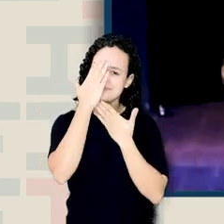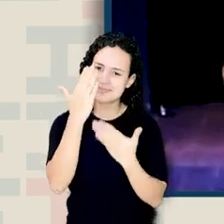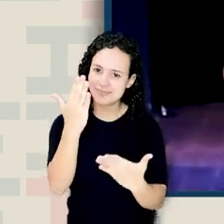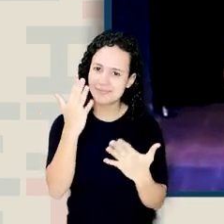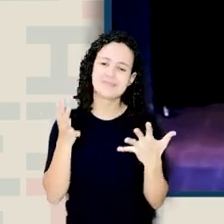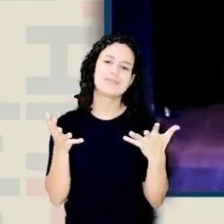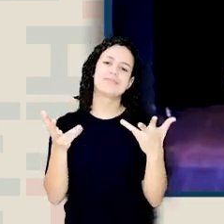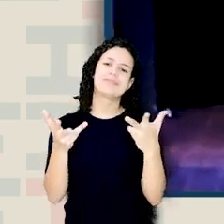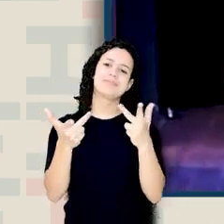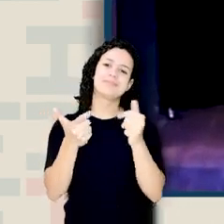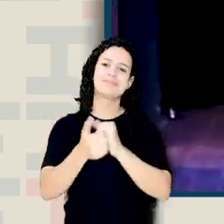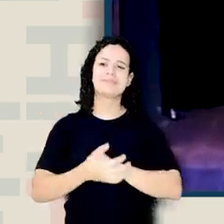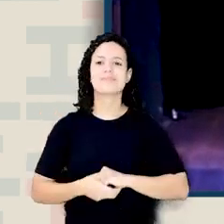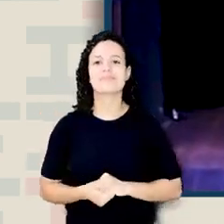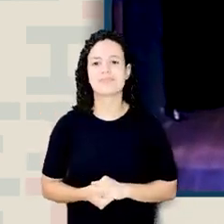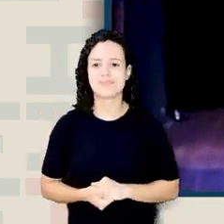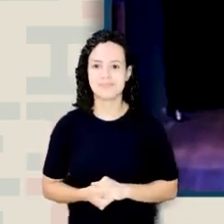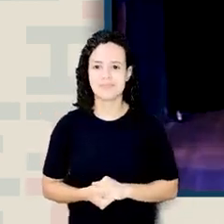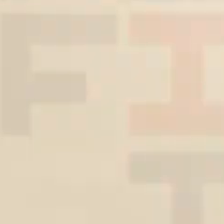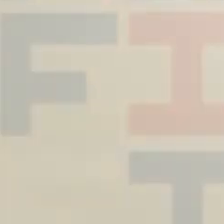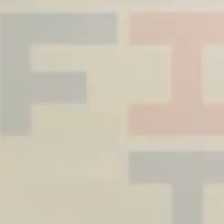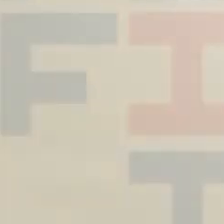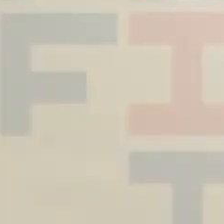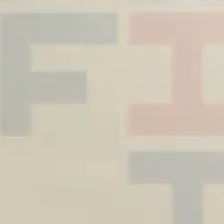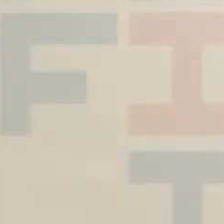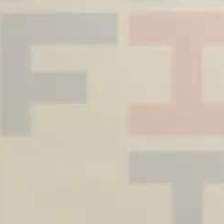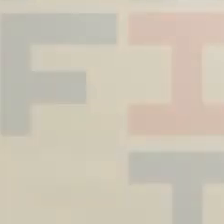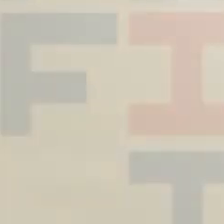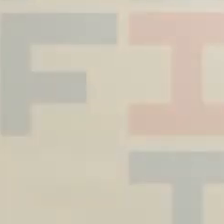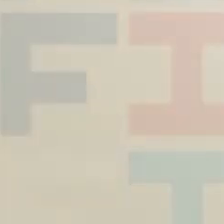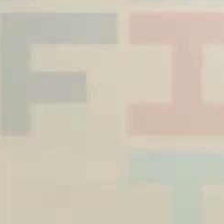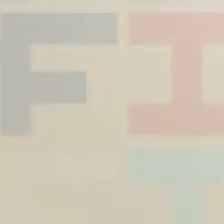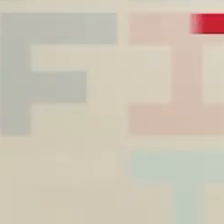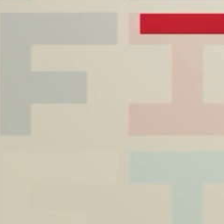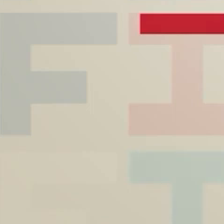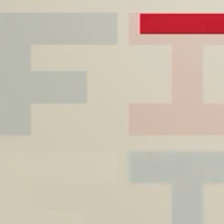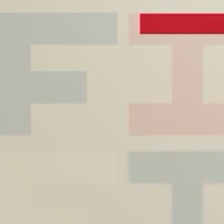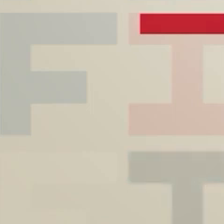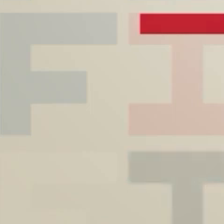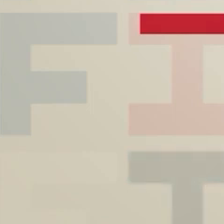Vamos lá, maravilha!